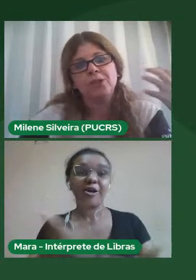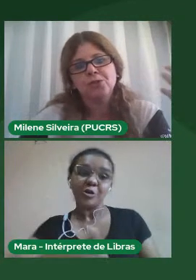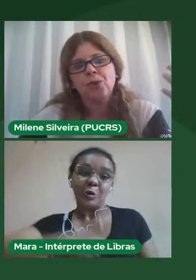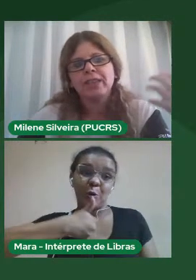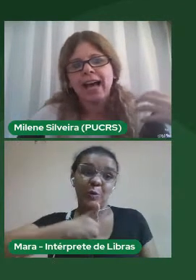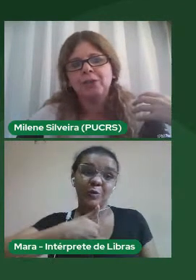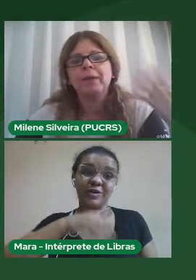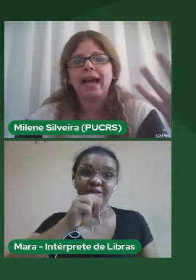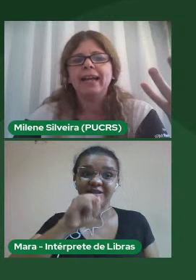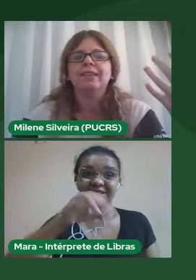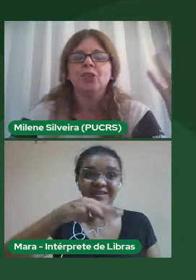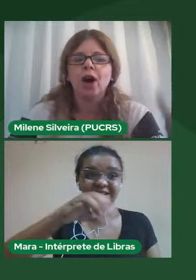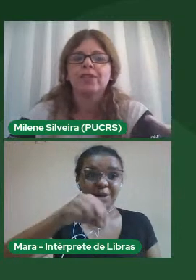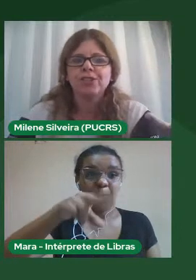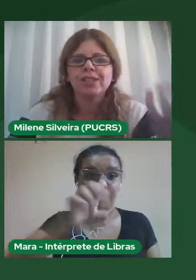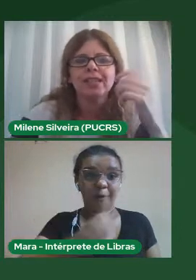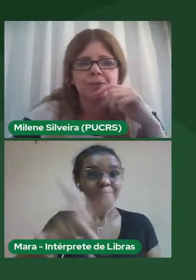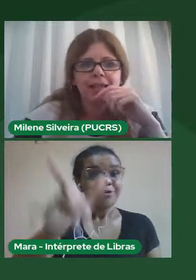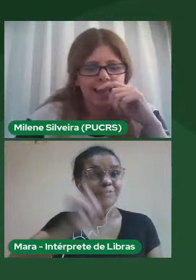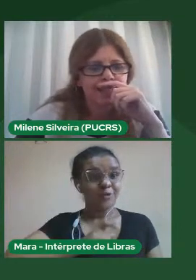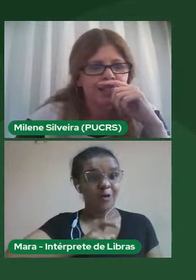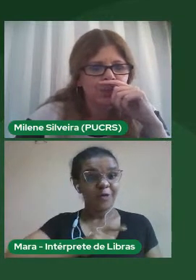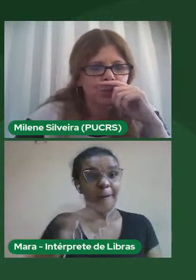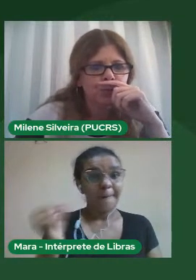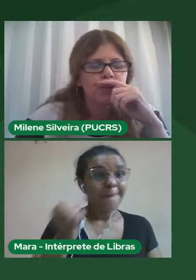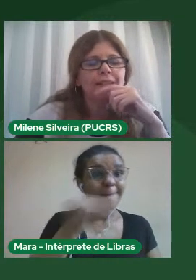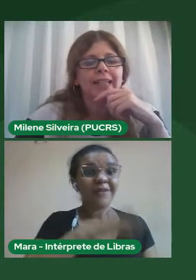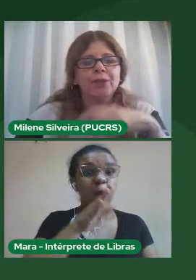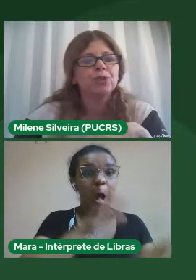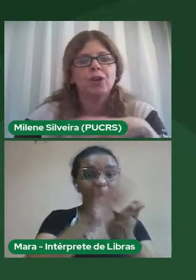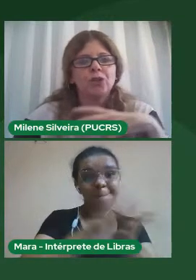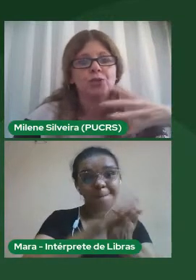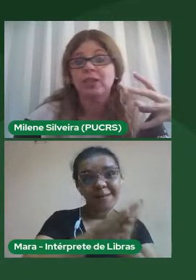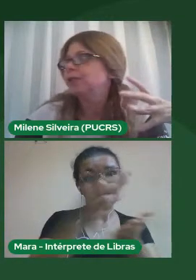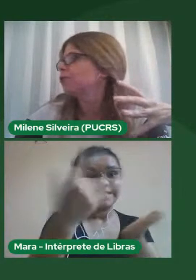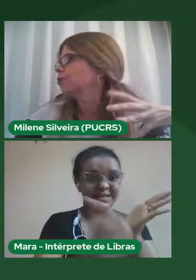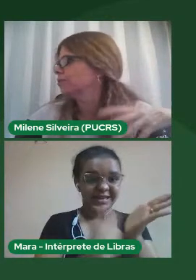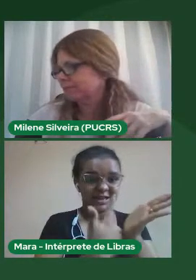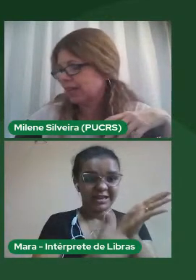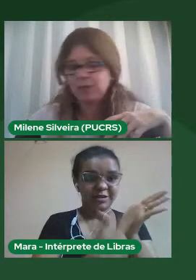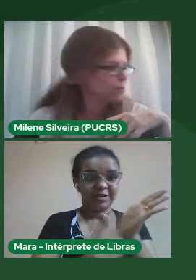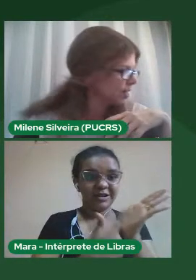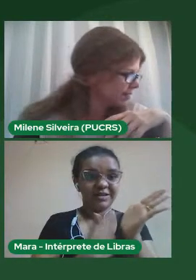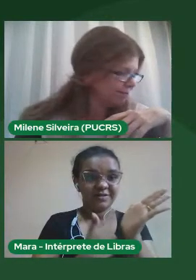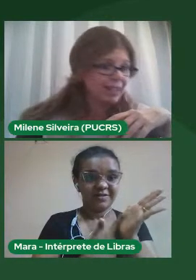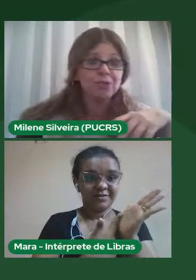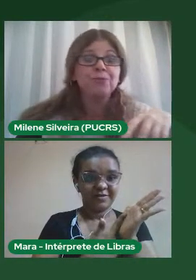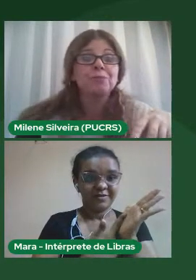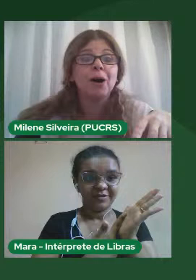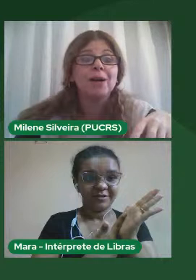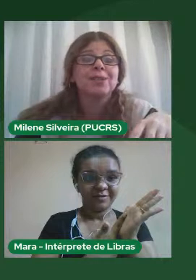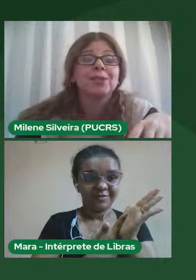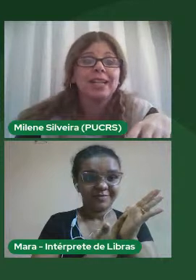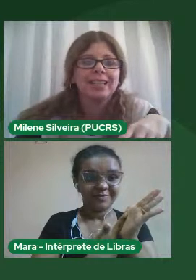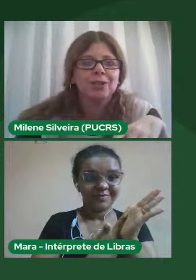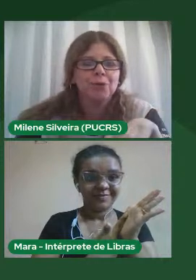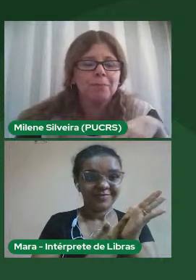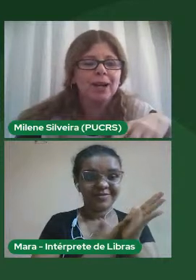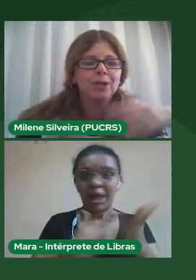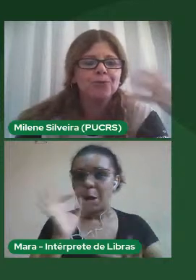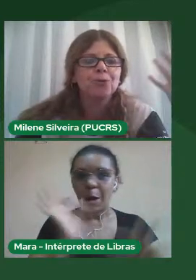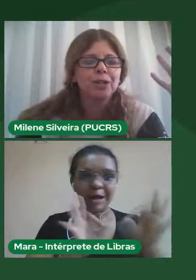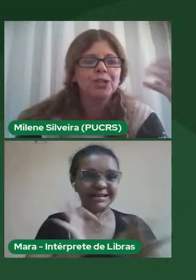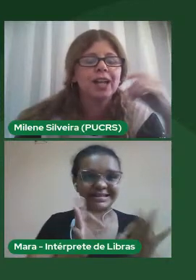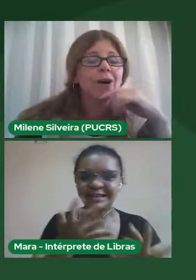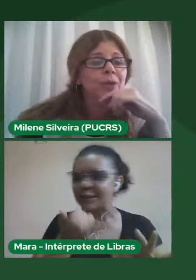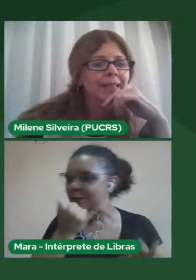A Simone Bruno tem nos convidado para a nova edição, né, do livro, que é o nosso livro. Eu ia buscar, eu fiz uma arrumação que não sei cadê o livro, eu ia